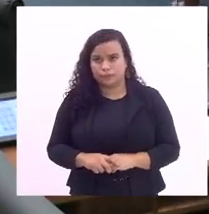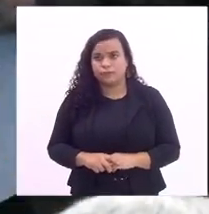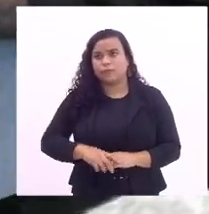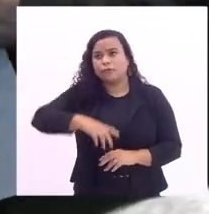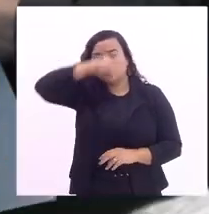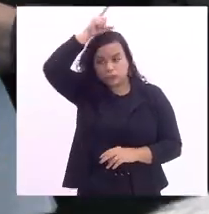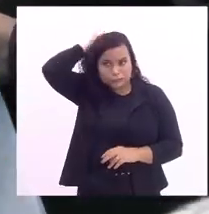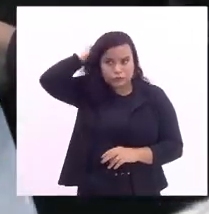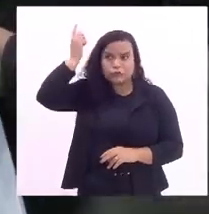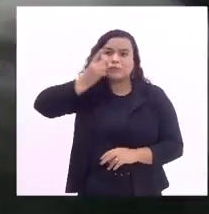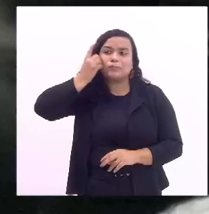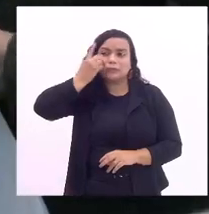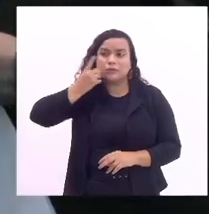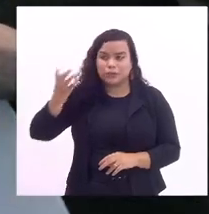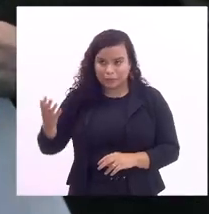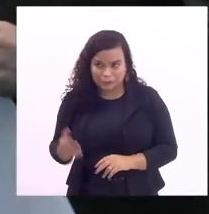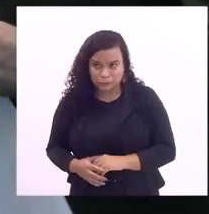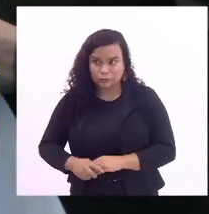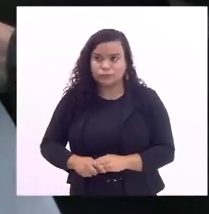Presidente, eu acho que...